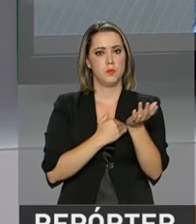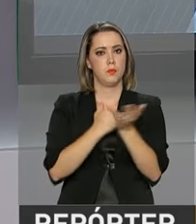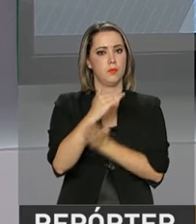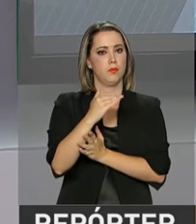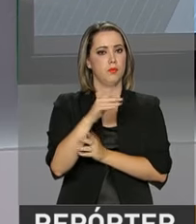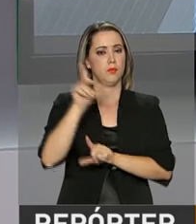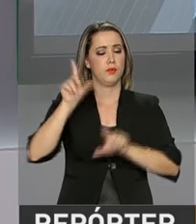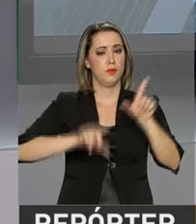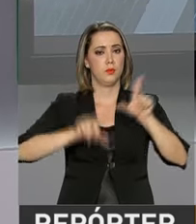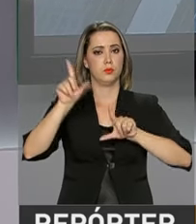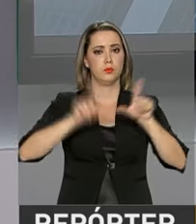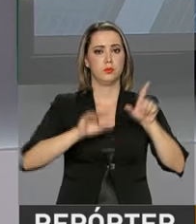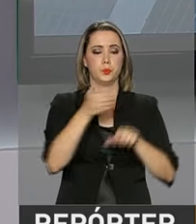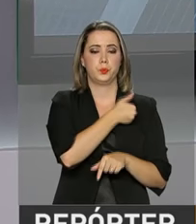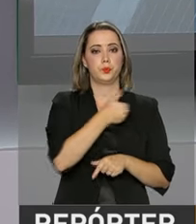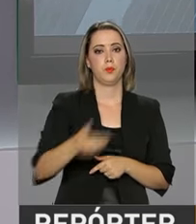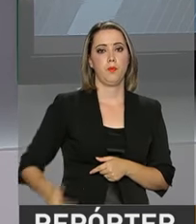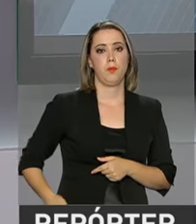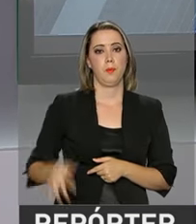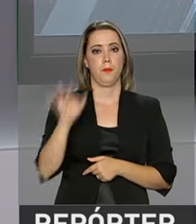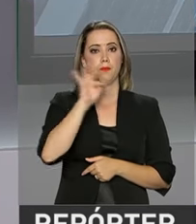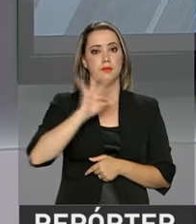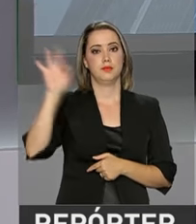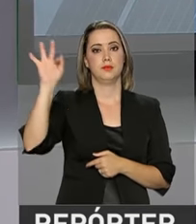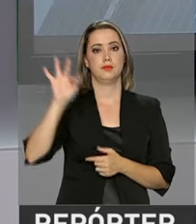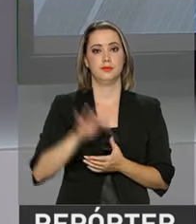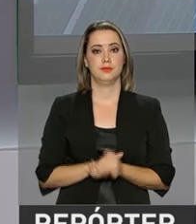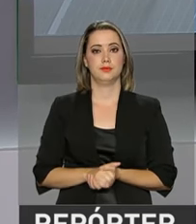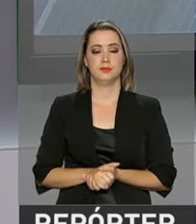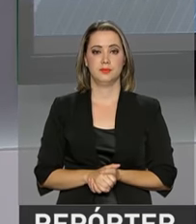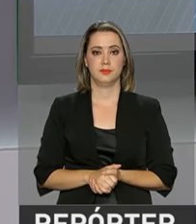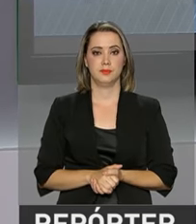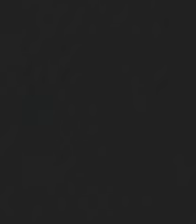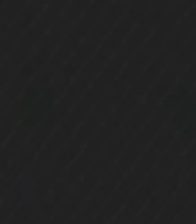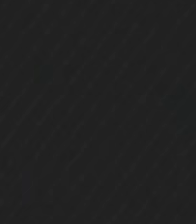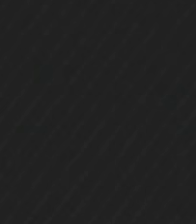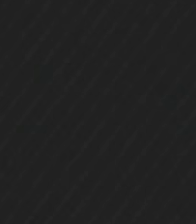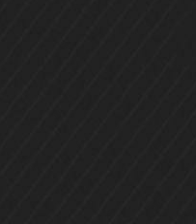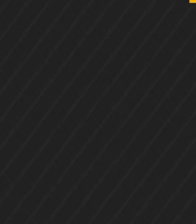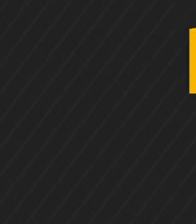continue com a gente aqui na nbr a tv do governo federal